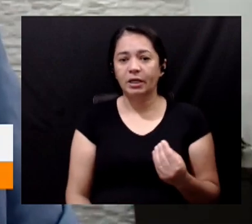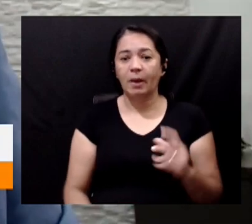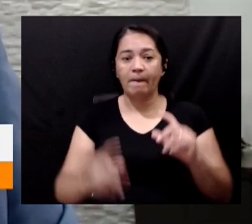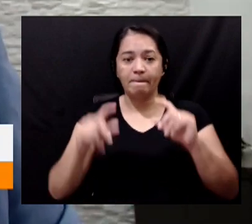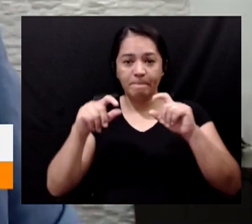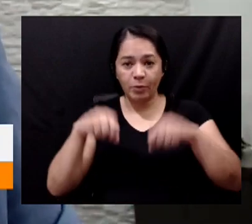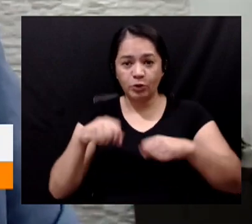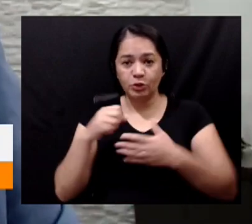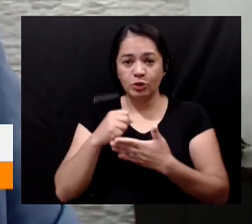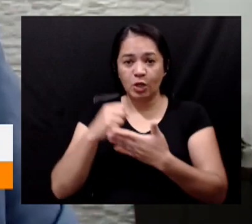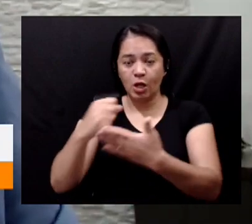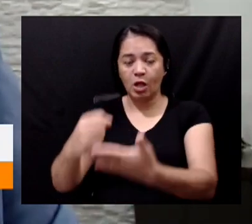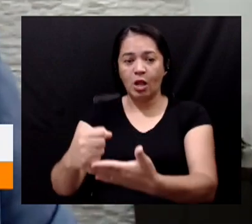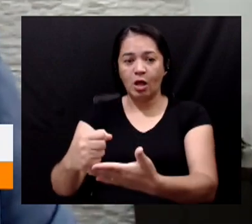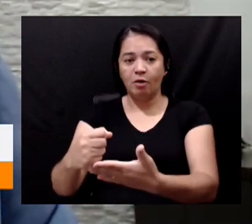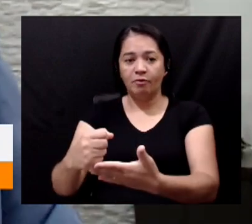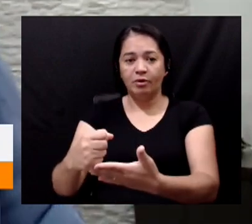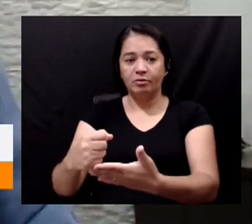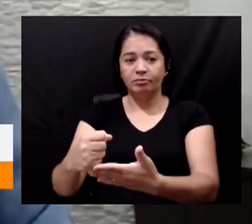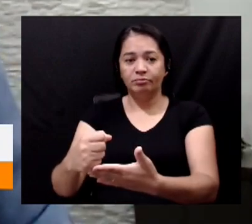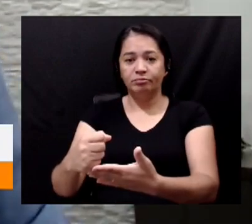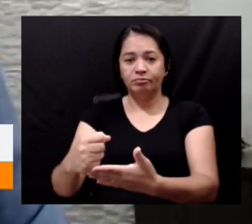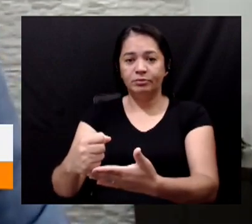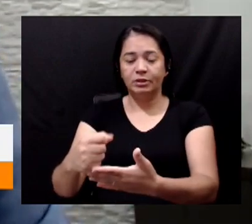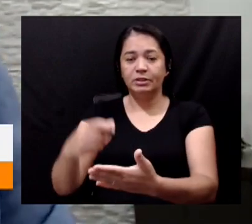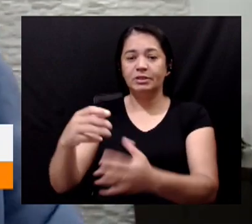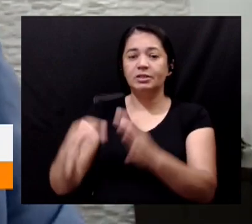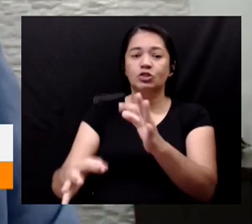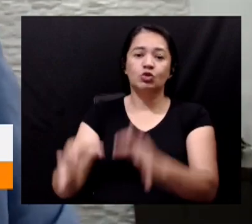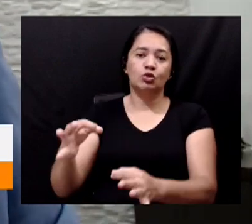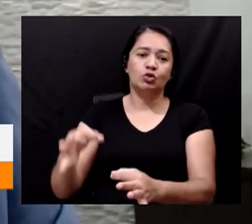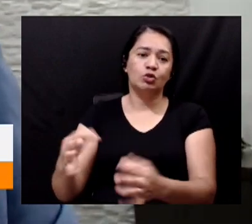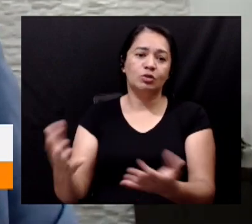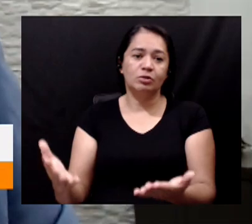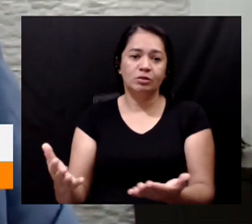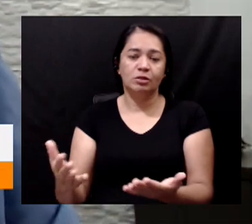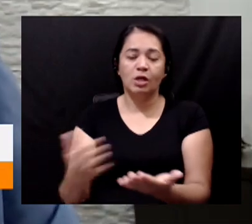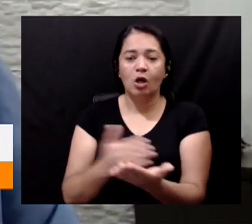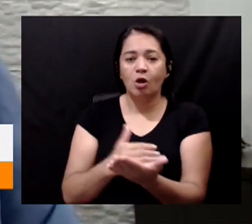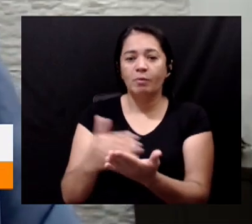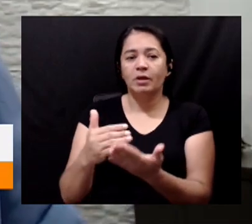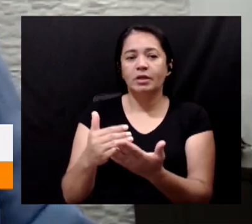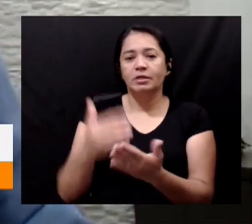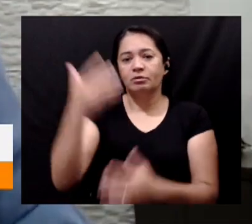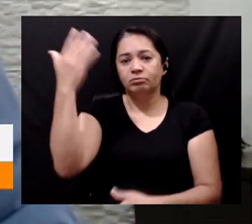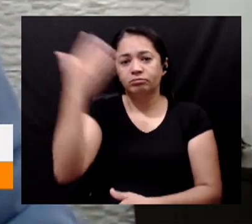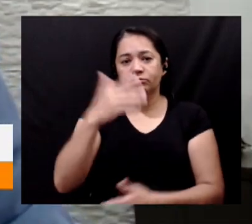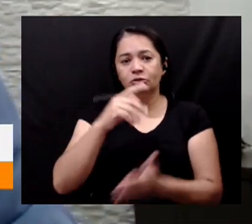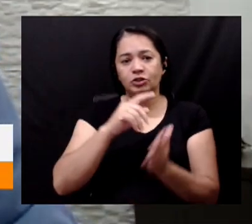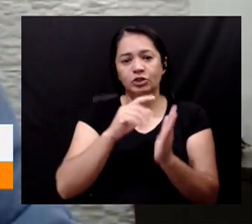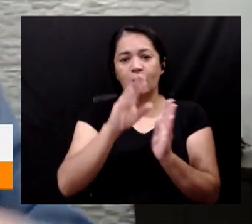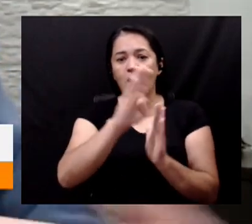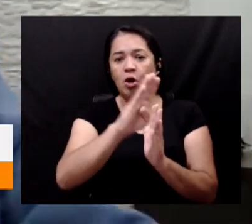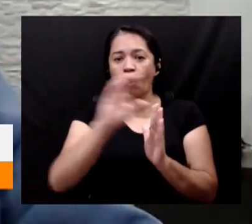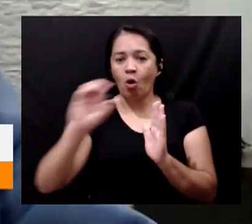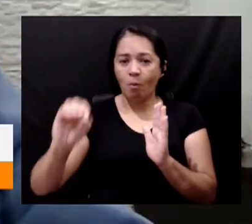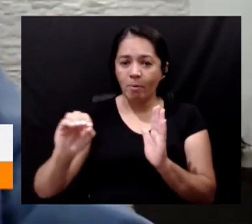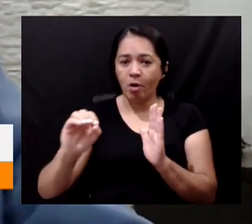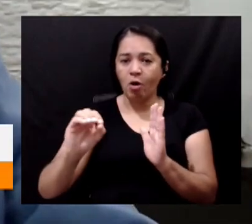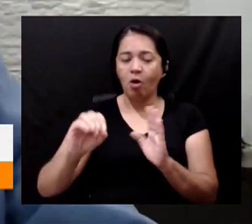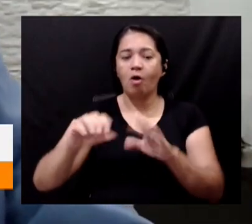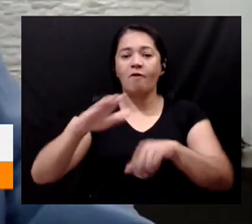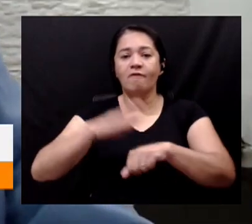provas às autoridades. No caso, a partir dessas provas, registrar um boletim de ocorrência, até fazer denúncia dentro